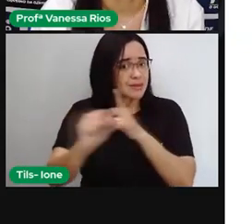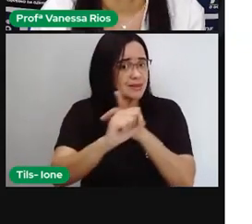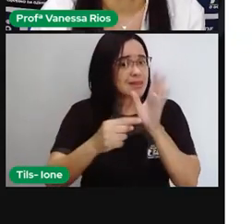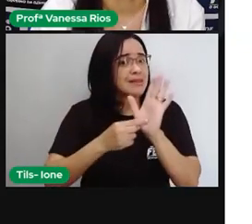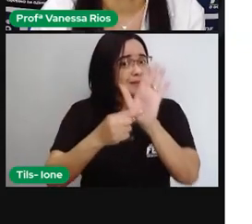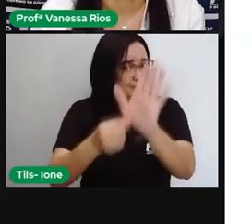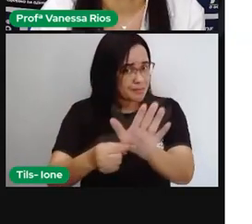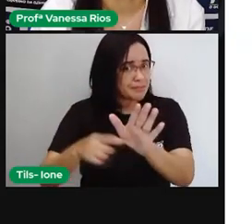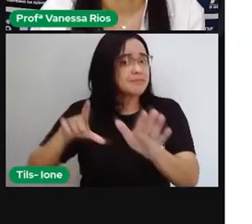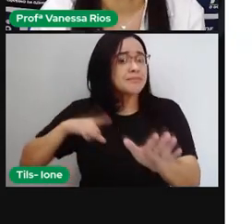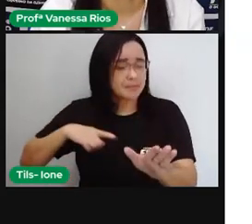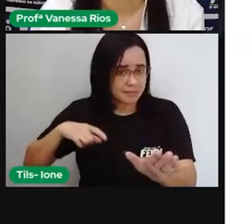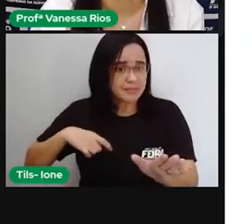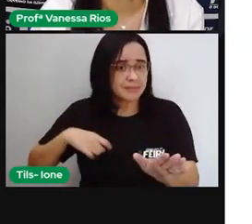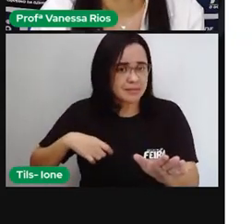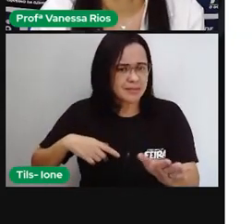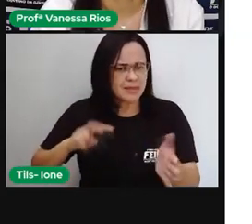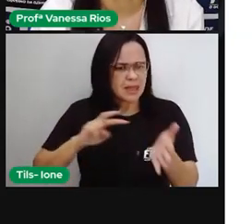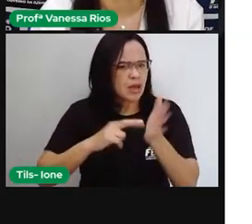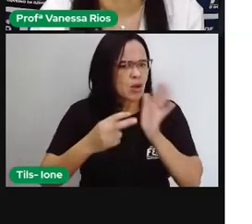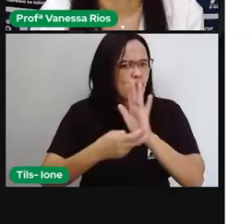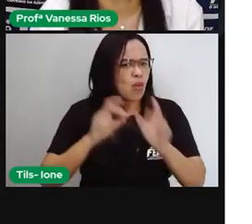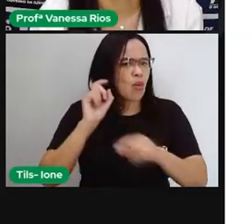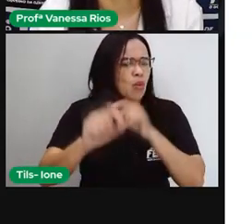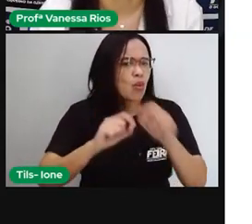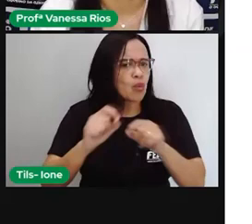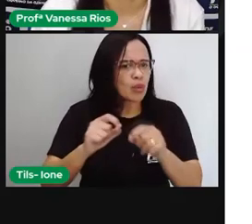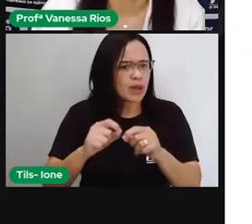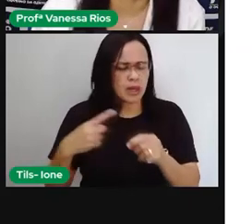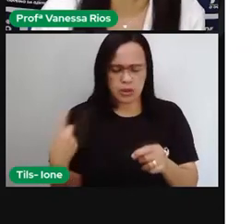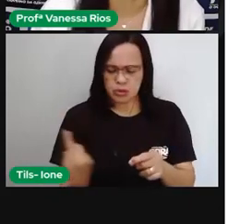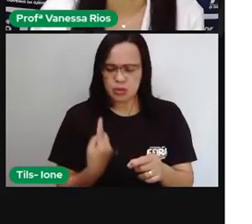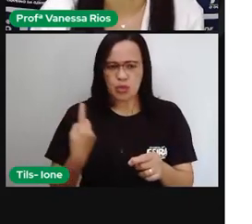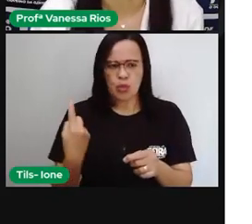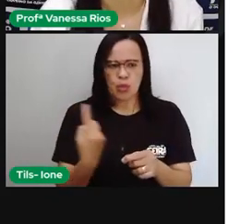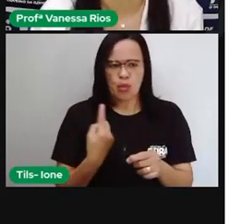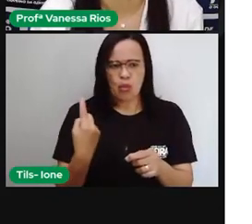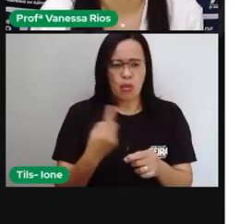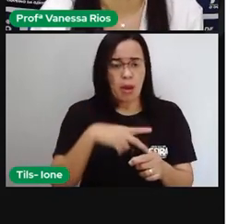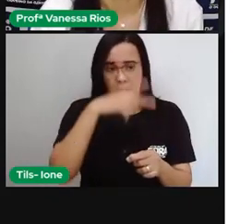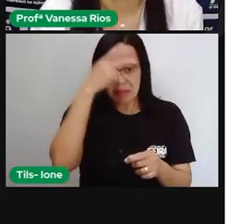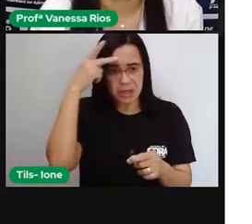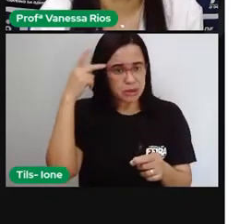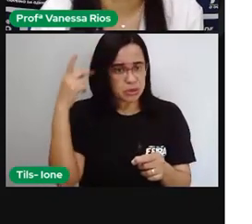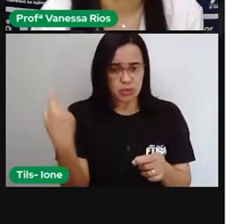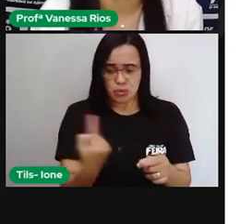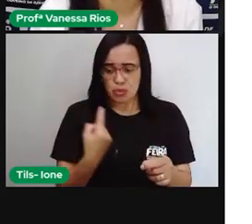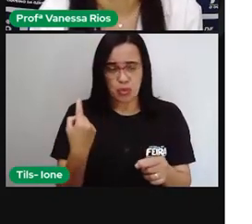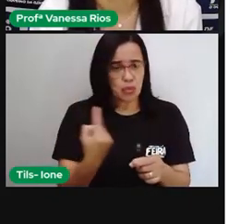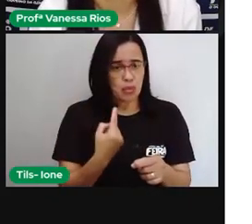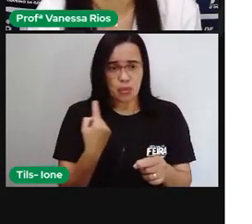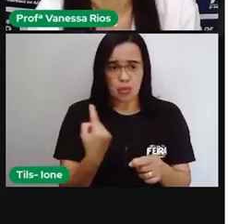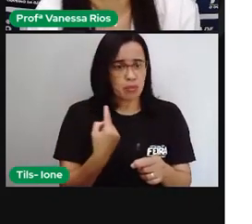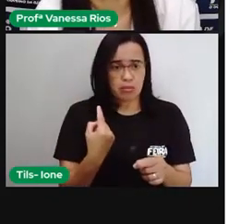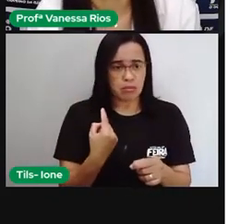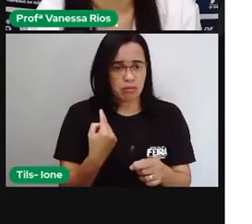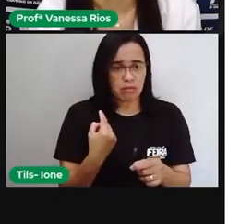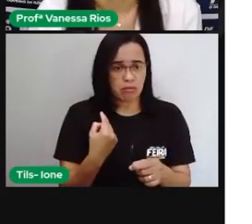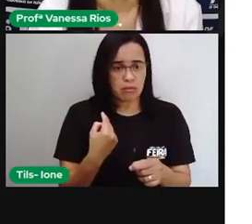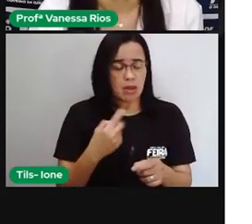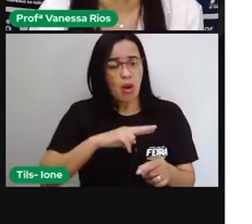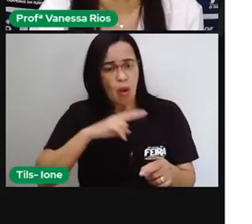formas. E se traduz aí na ação de isolar, de tratar mal, de não respeitar alguém porque é